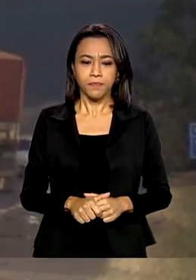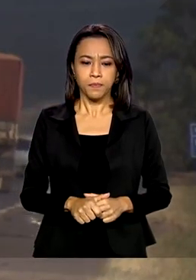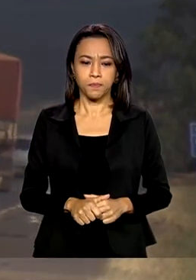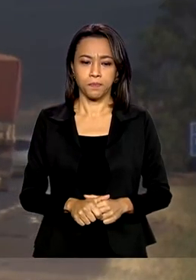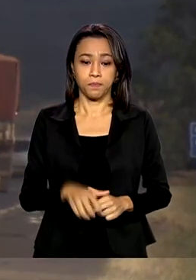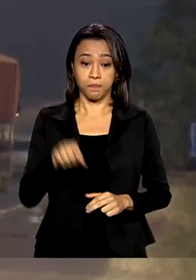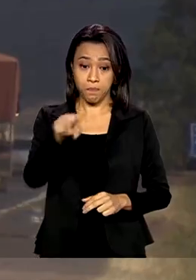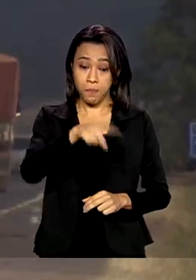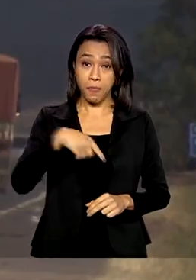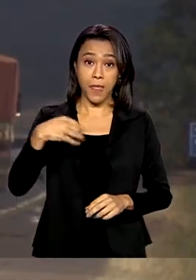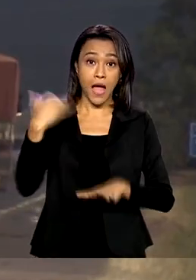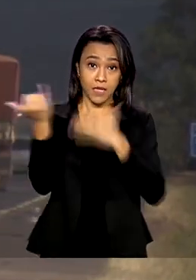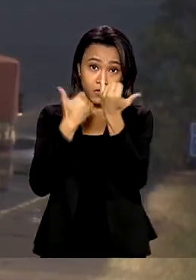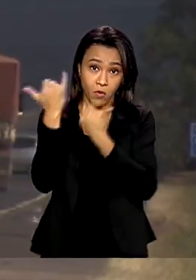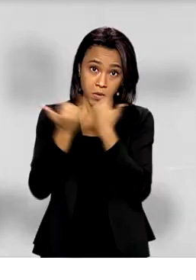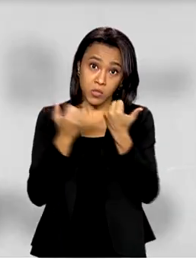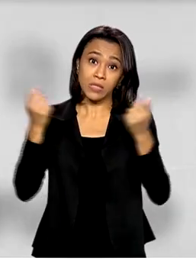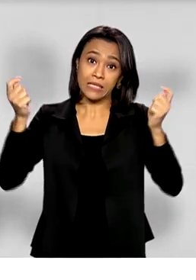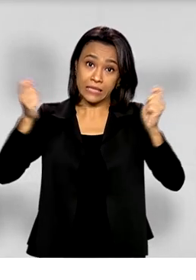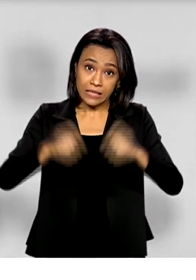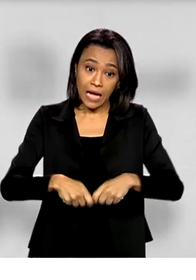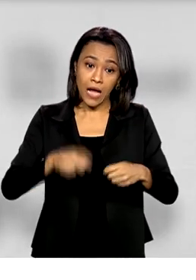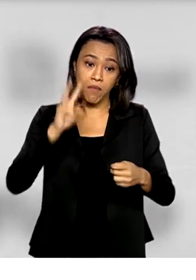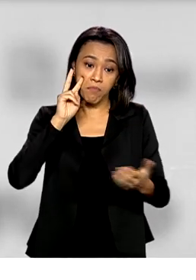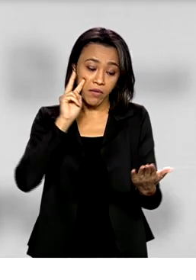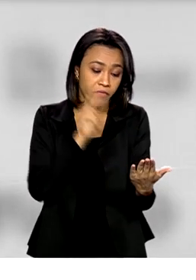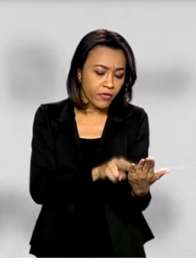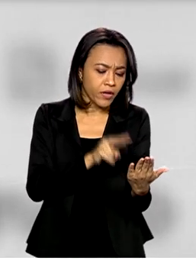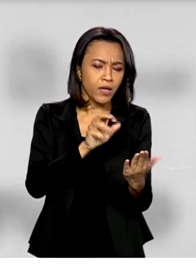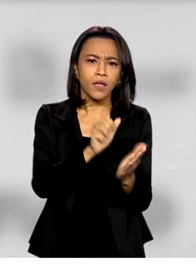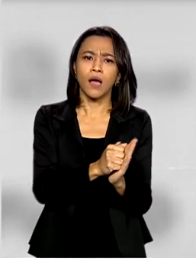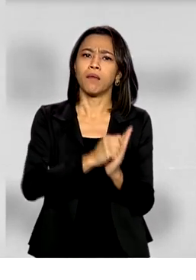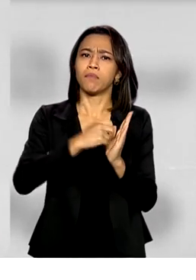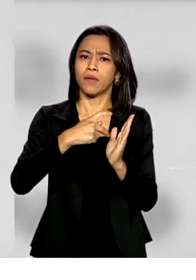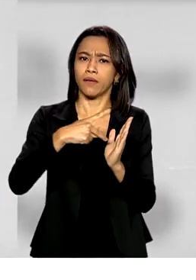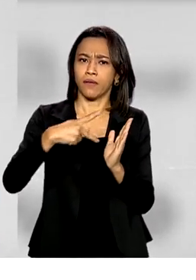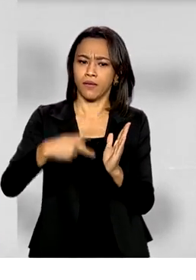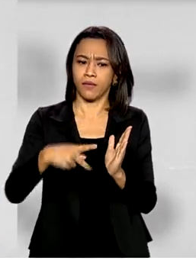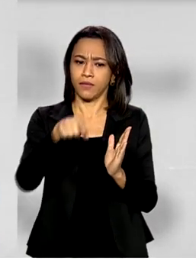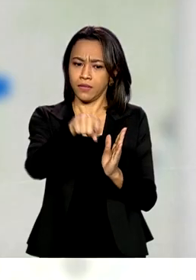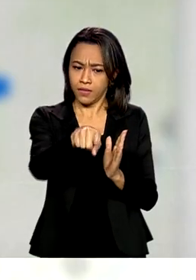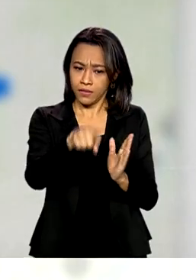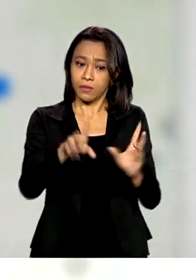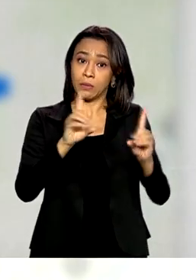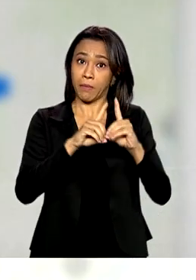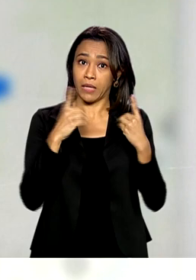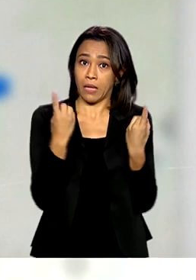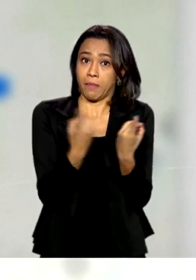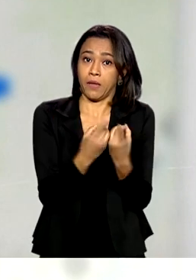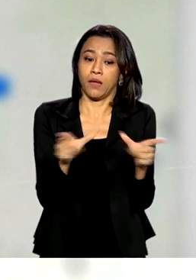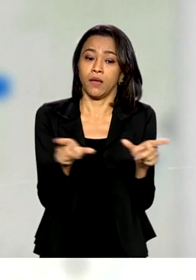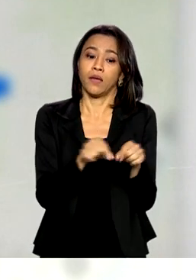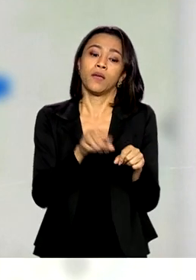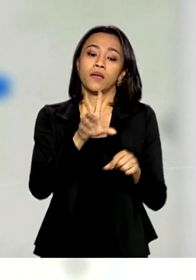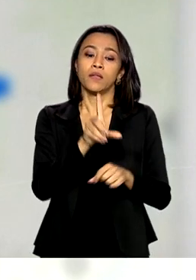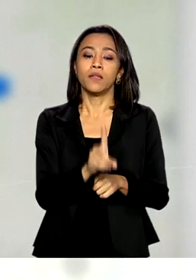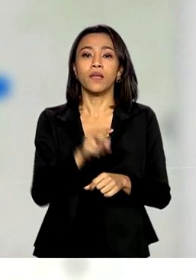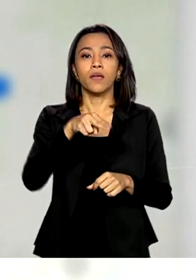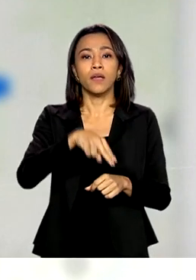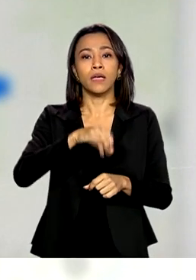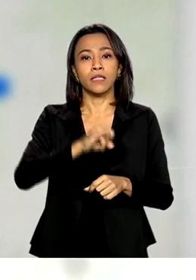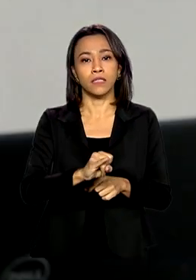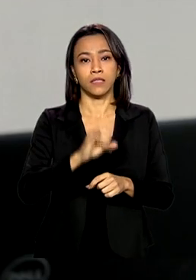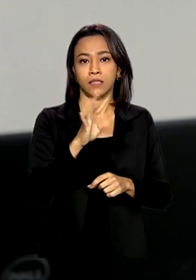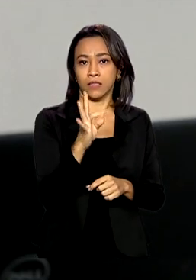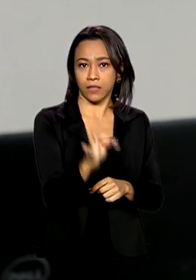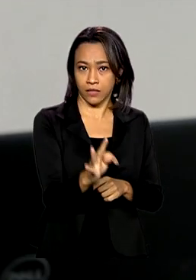Os dados podem ser vistos por meio do site do departamento e, a partir de agora, pelo aplicativo no